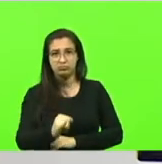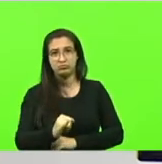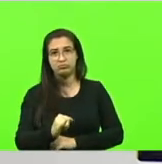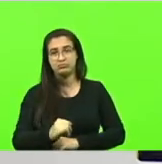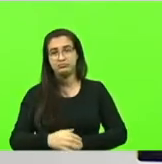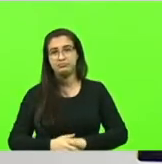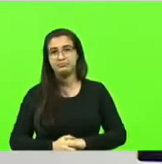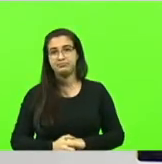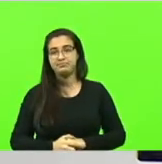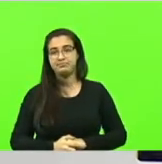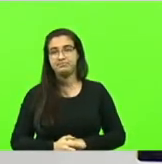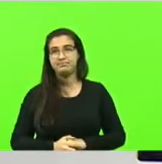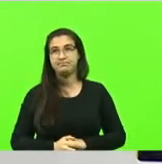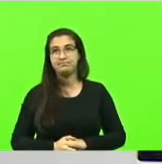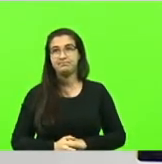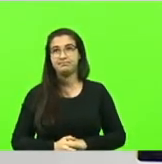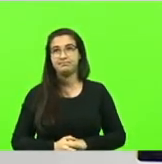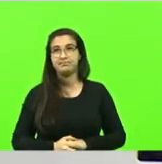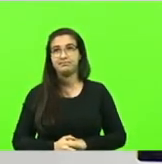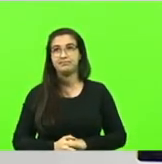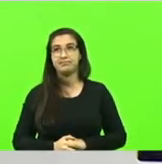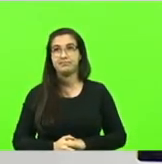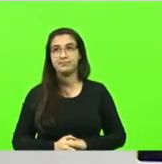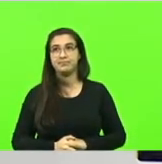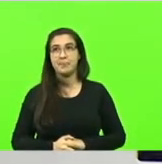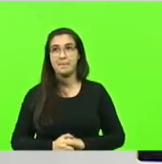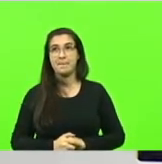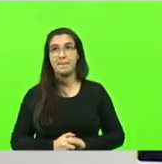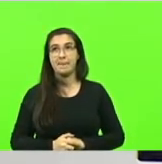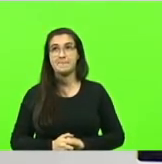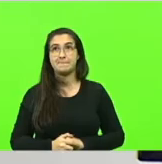É isso, obrigado, senhor presidente.